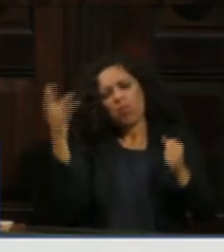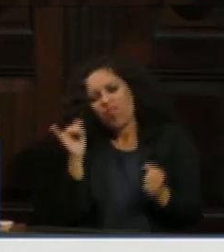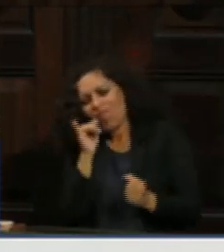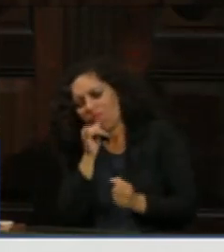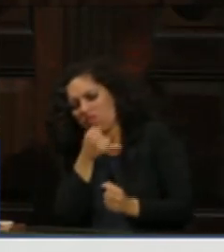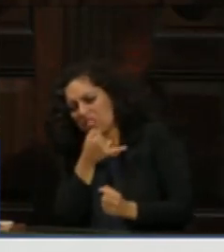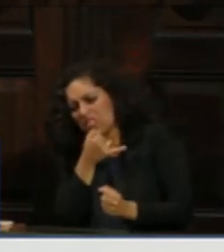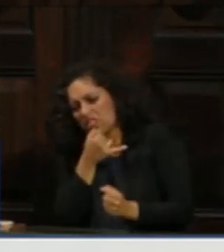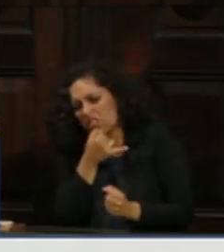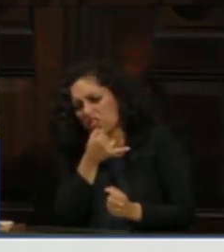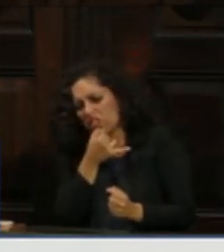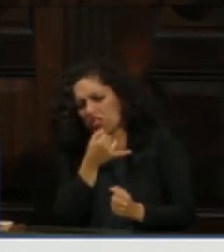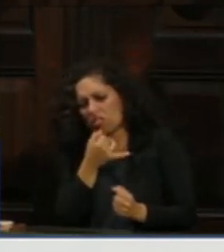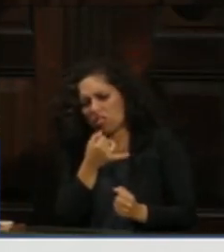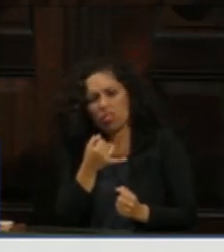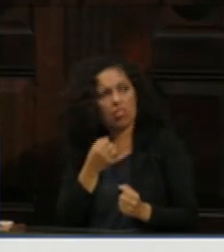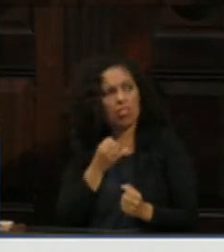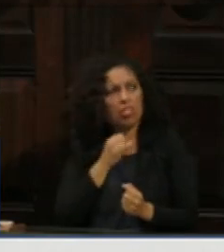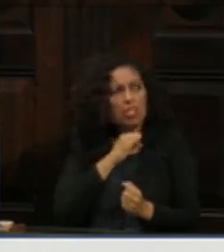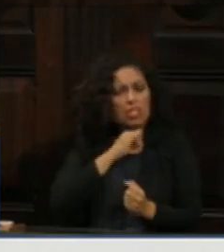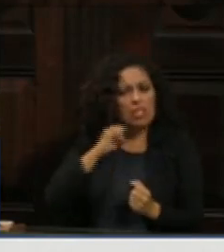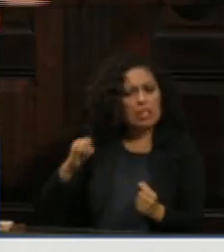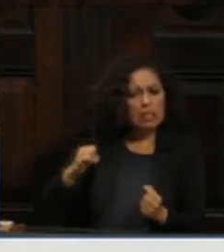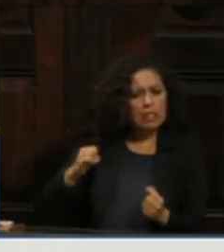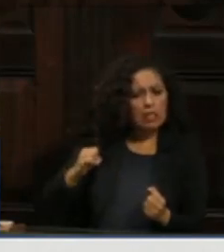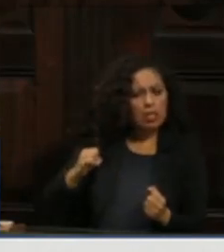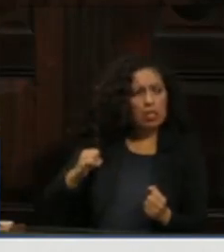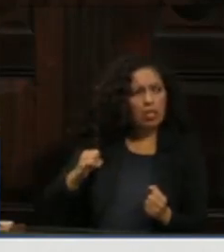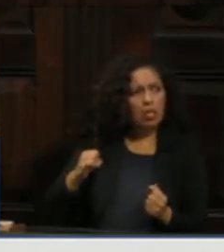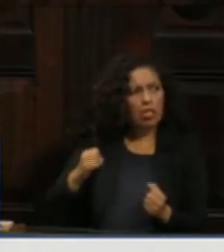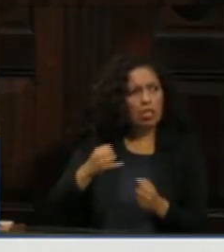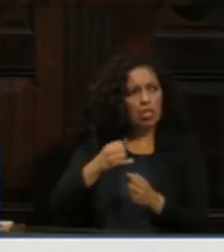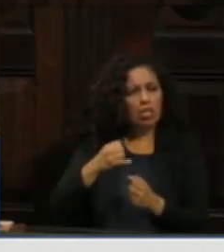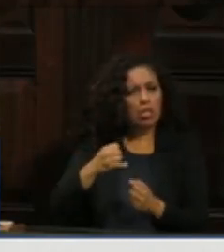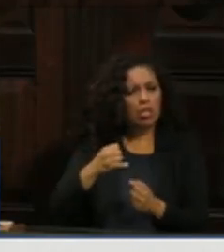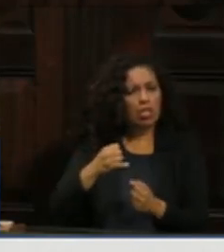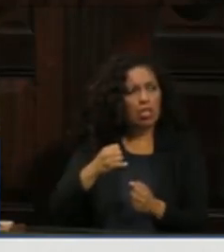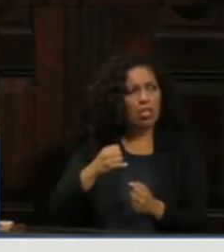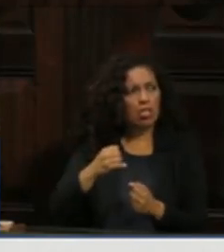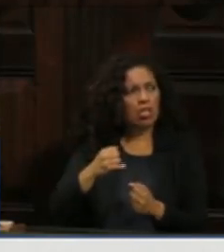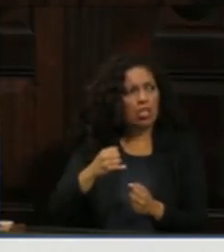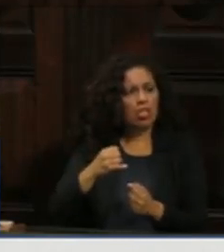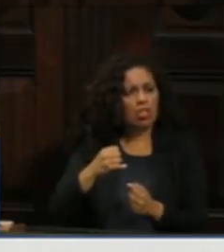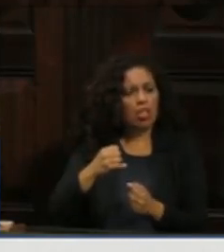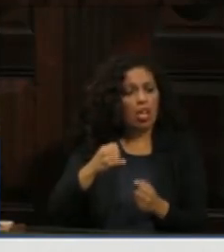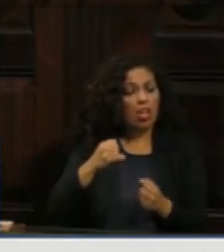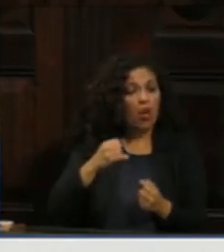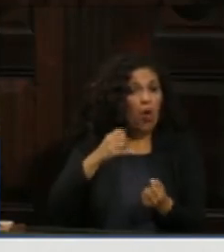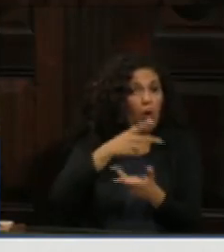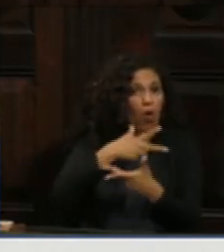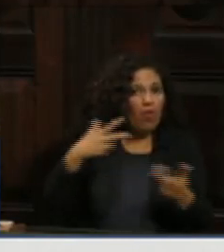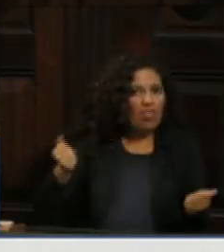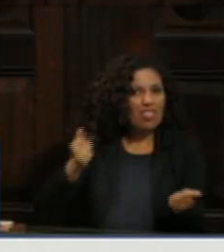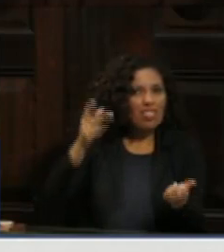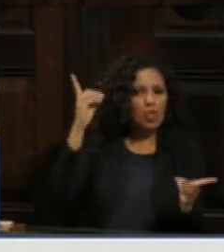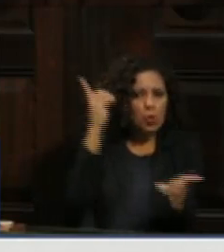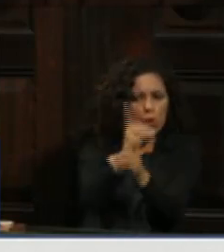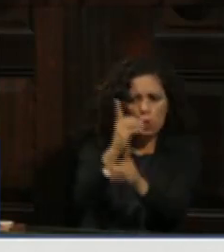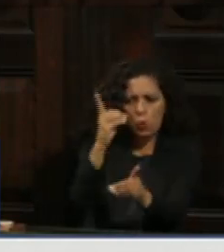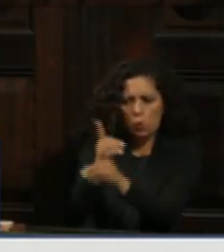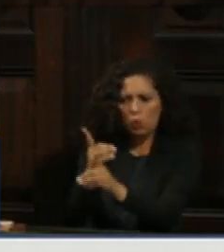um menino que se dedicou à vida política desde os movimentos estudantis. E exitoso em todo o seu